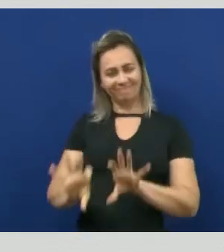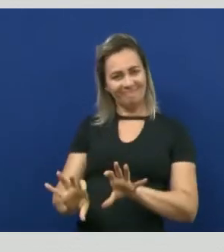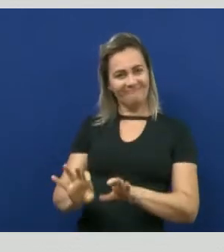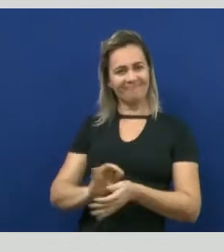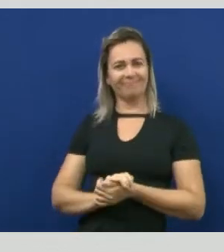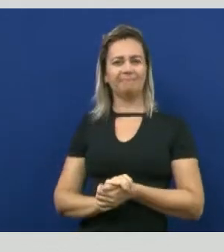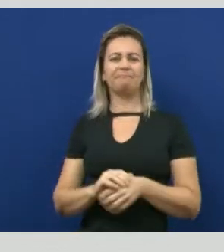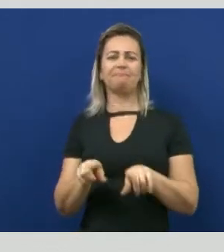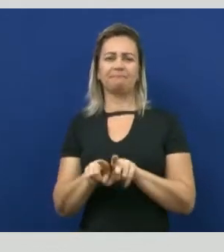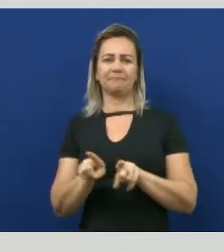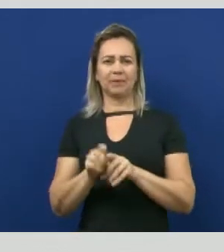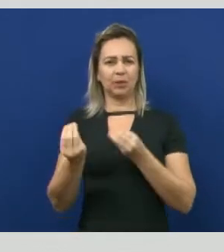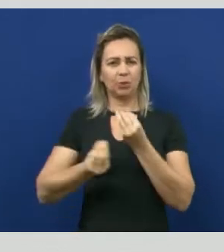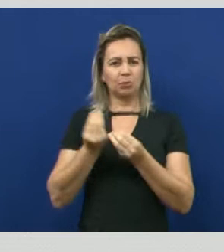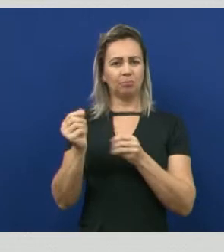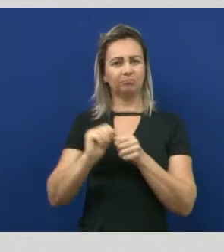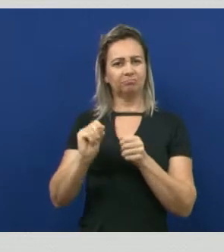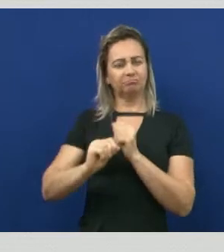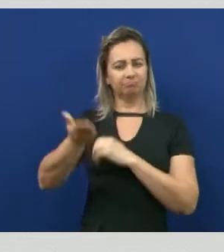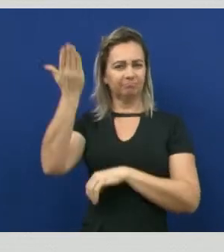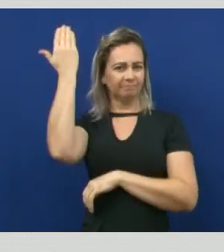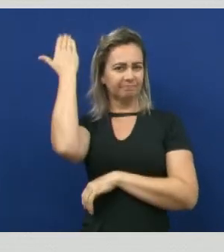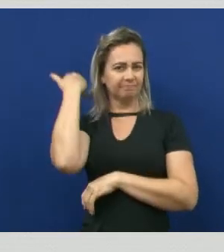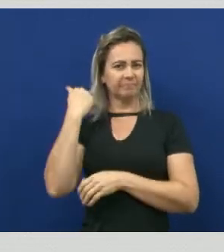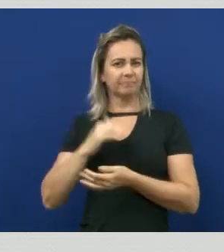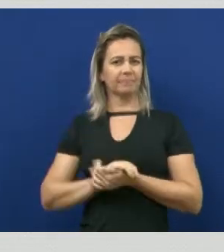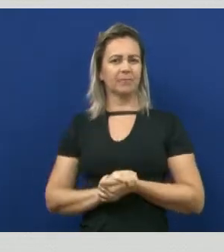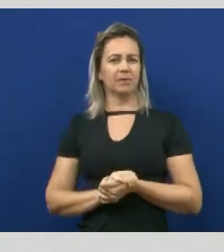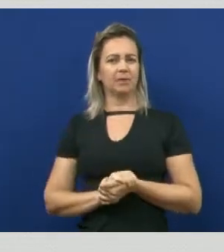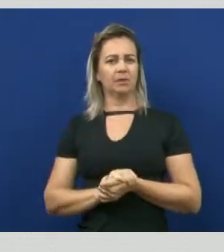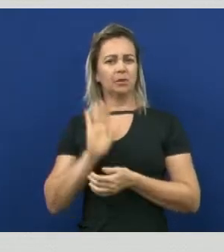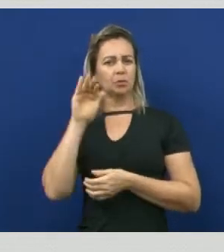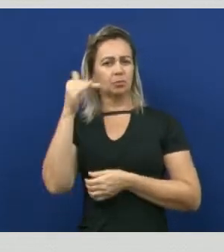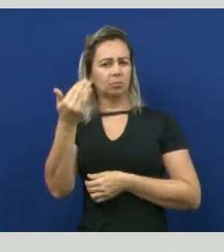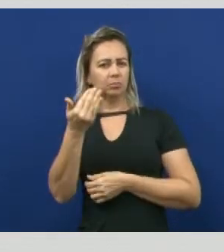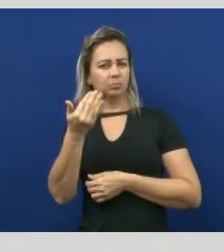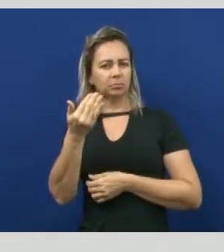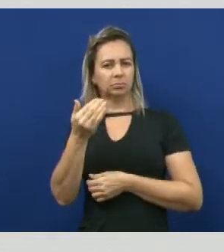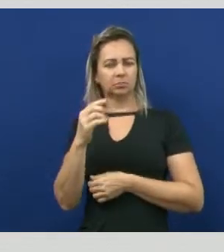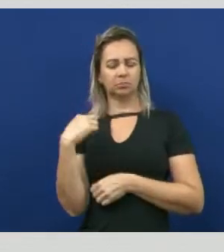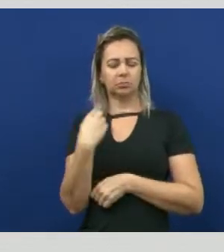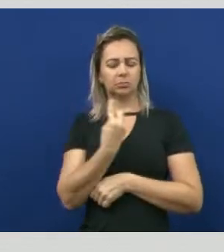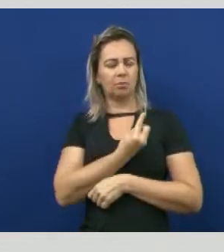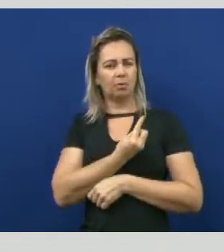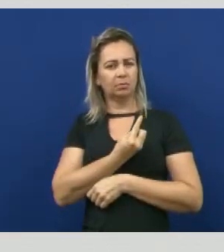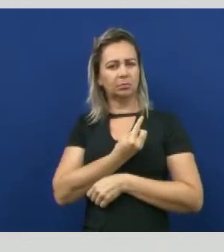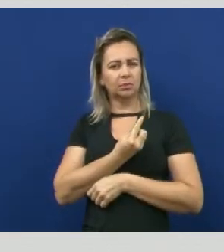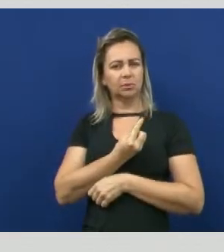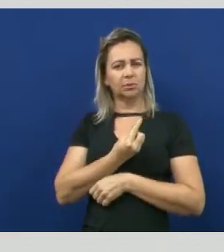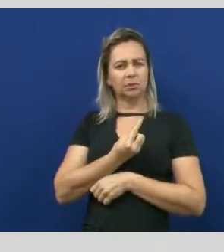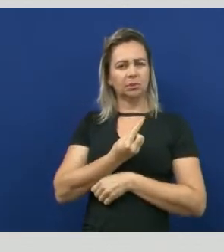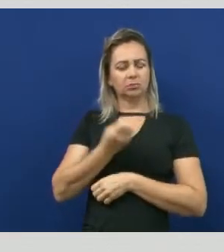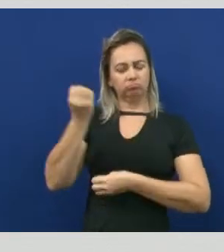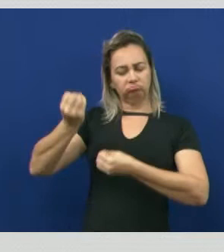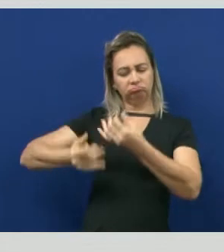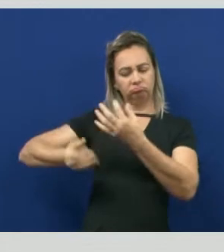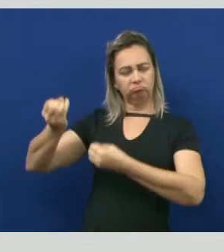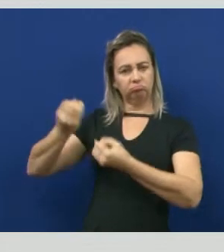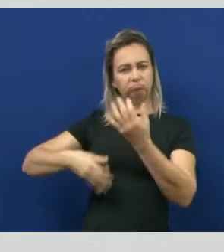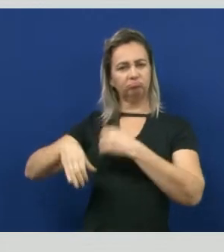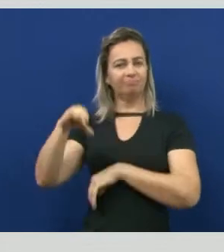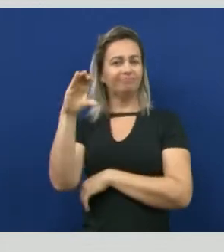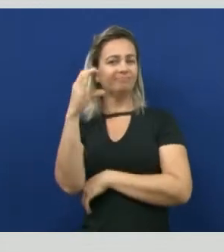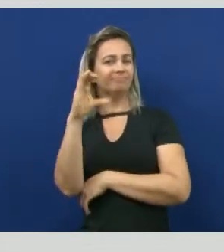as explicações, antigamente, principalmente quando a gente está falando de ciência, tentar entender as coisas